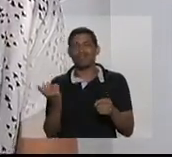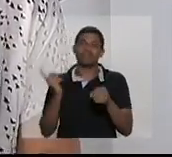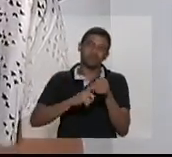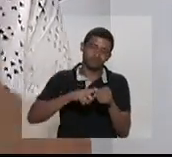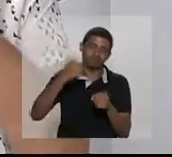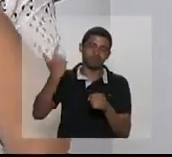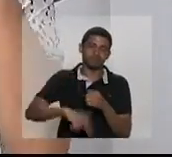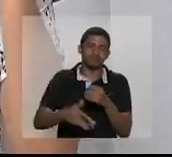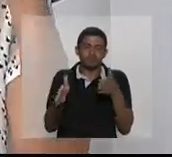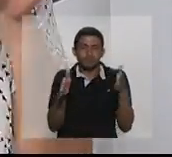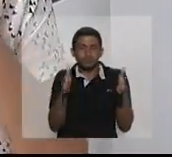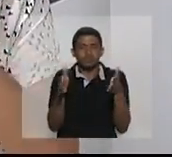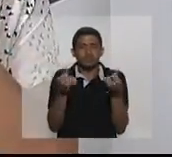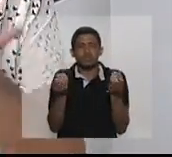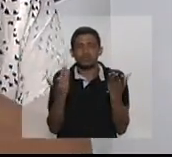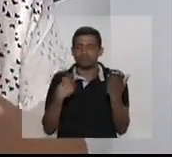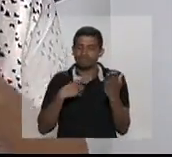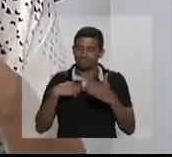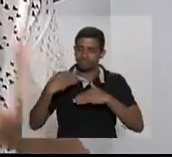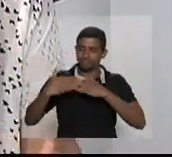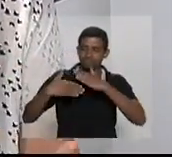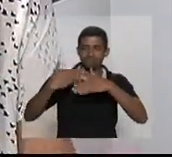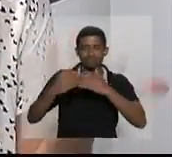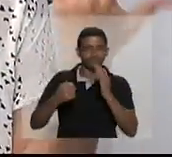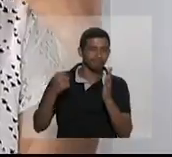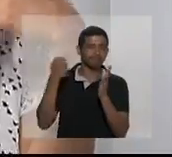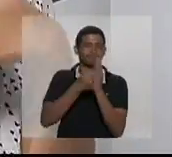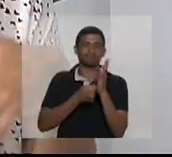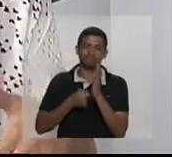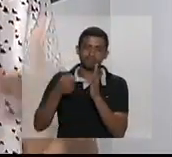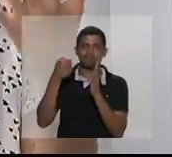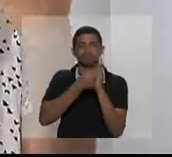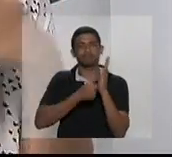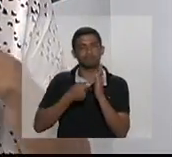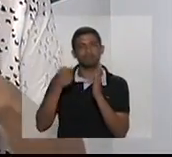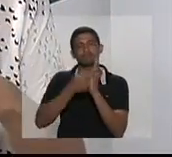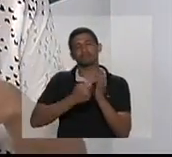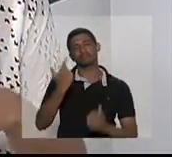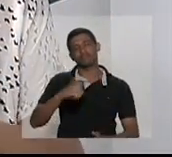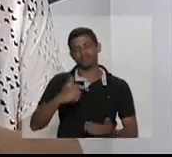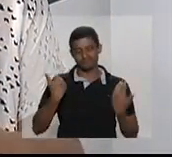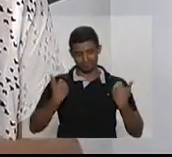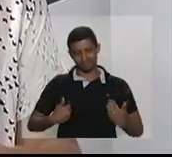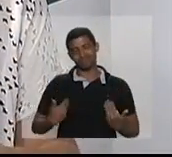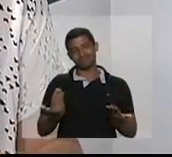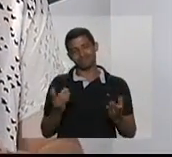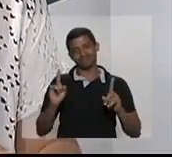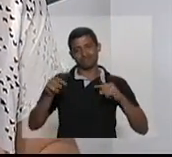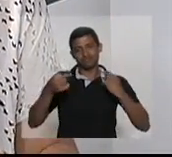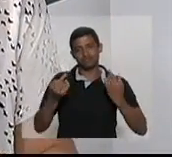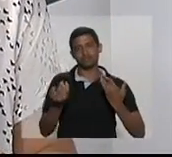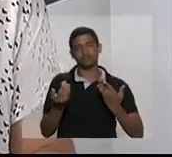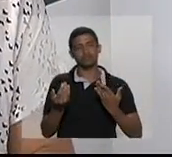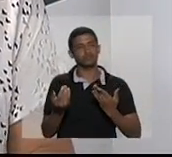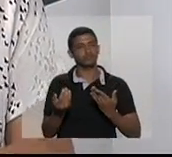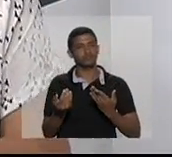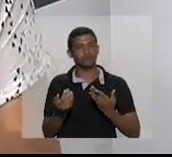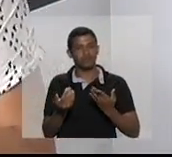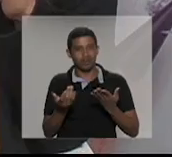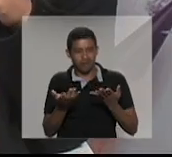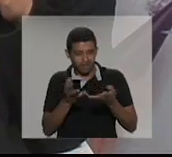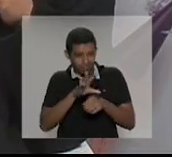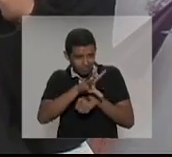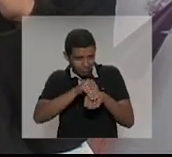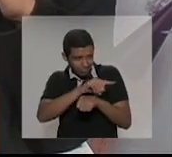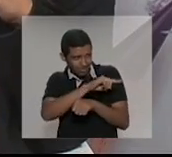também estamos em meios de possíveis repressões, né? Voltando aí um pouco com uma repressão ao corpo, né? De uma forma geral. Eu